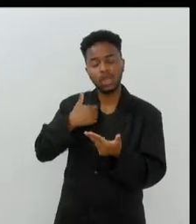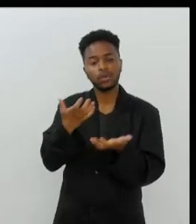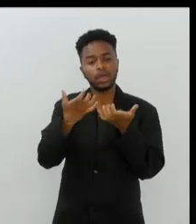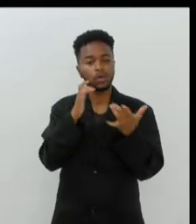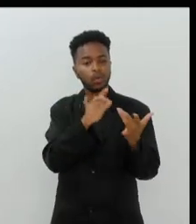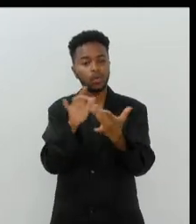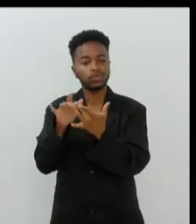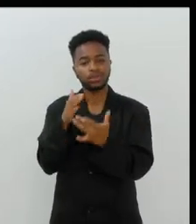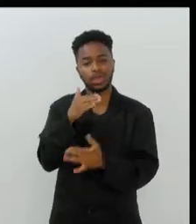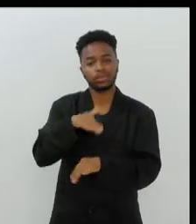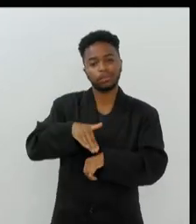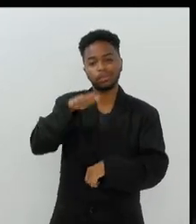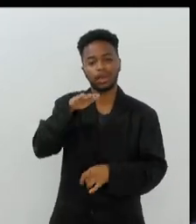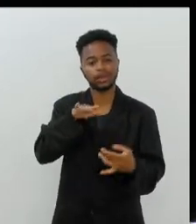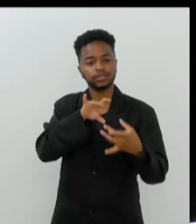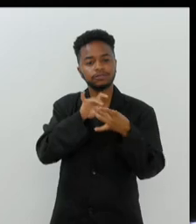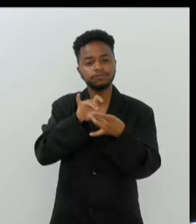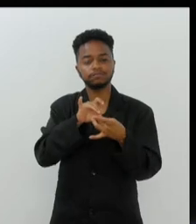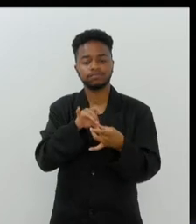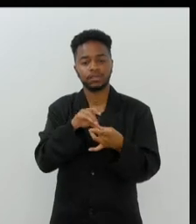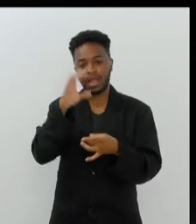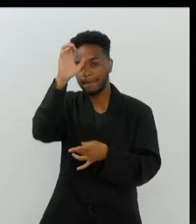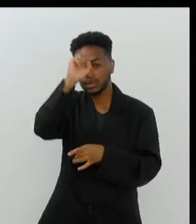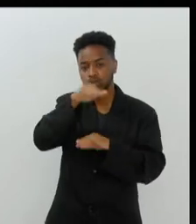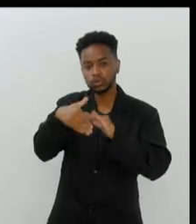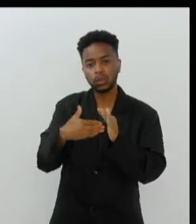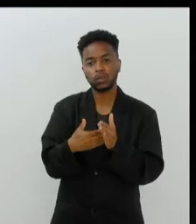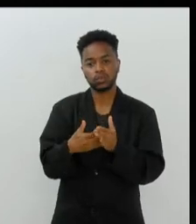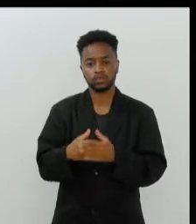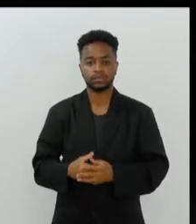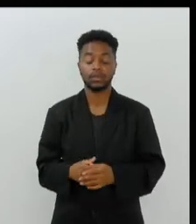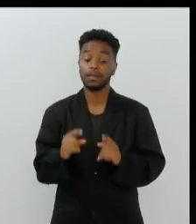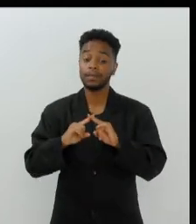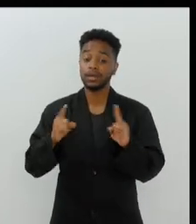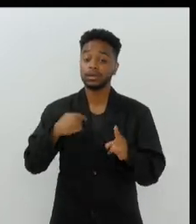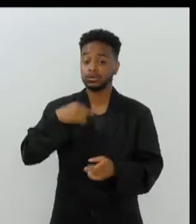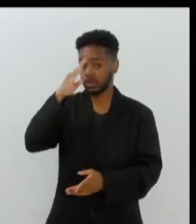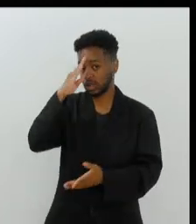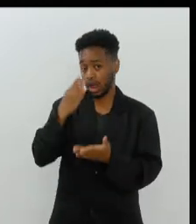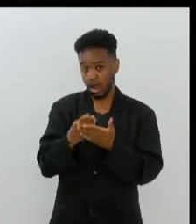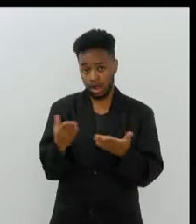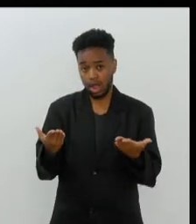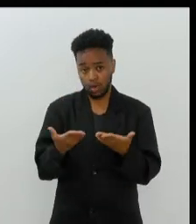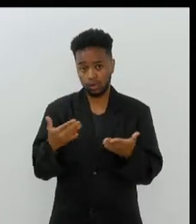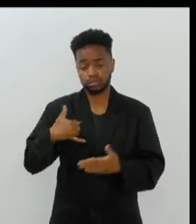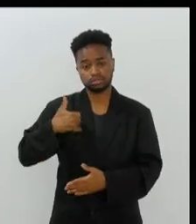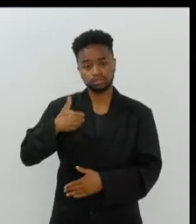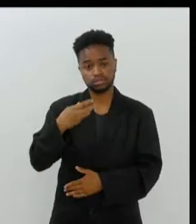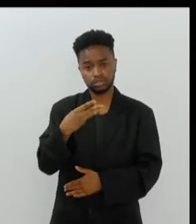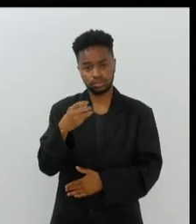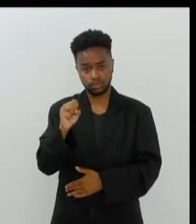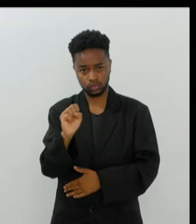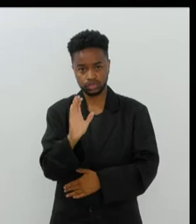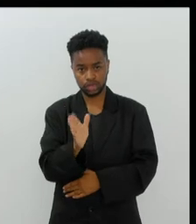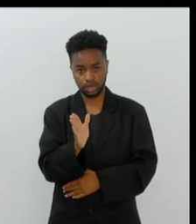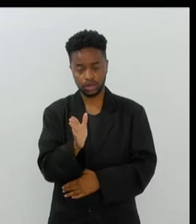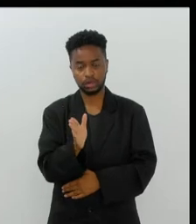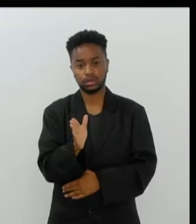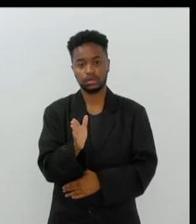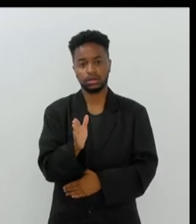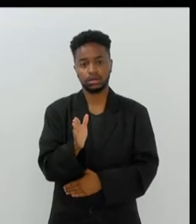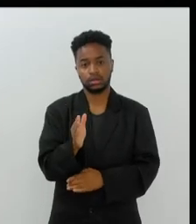querendo me familiarizar ao máximo, tô indo a tudo mesmo. Mas eu acho que já agora, assim, com 38